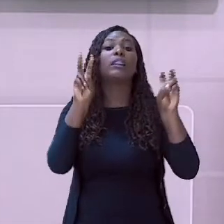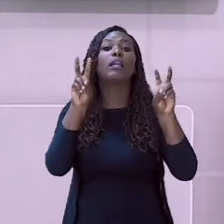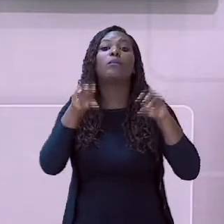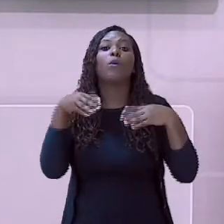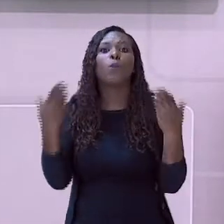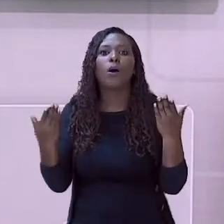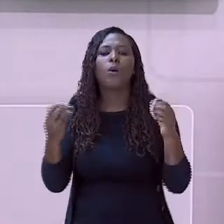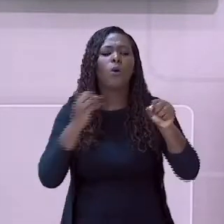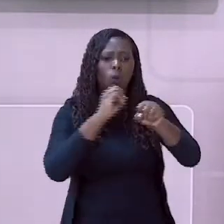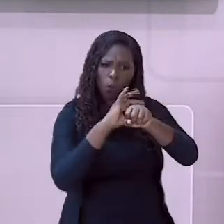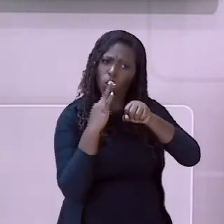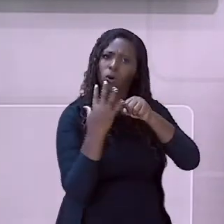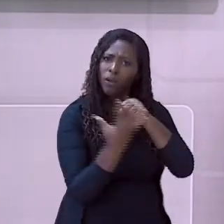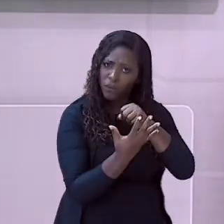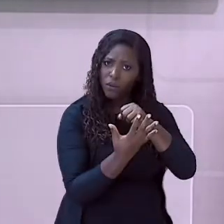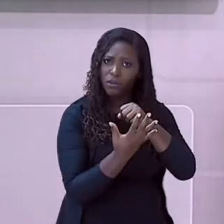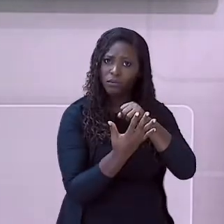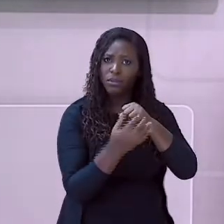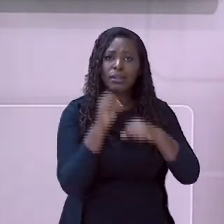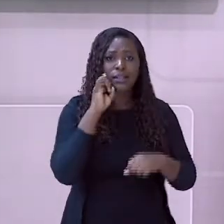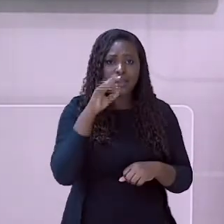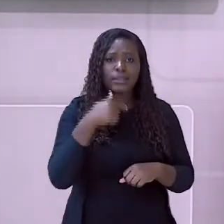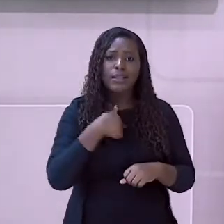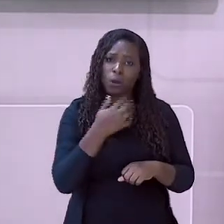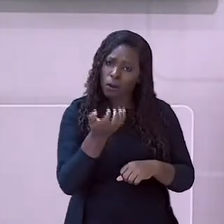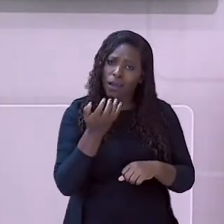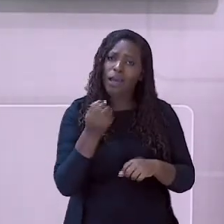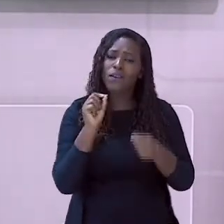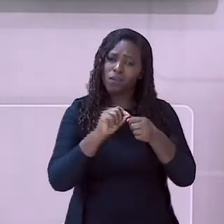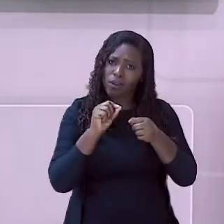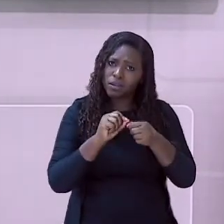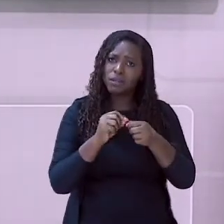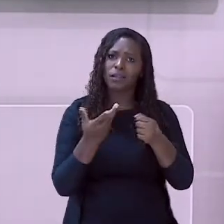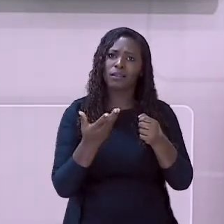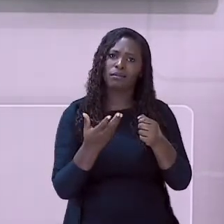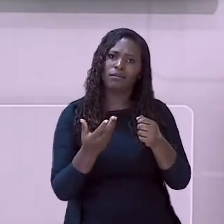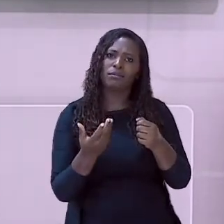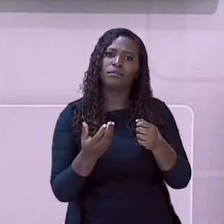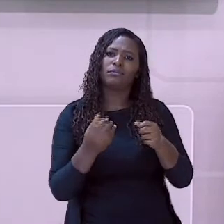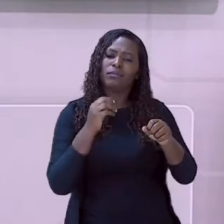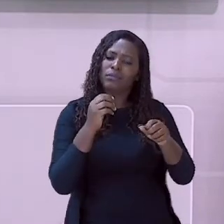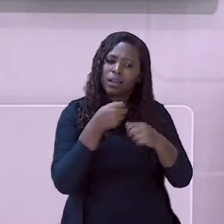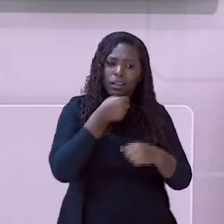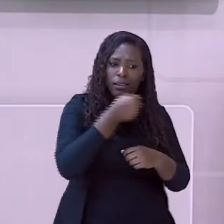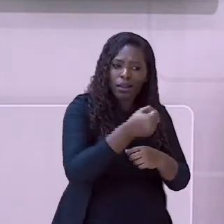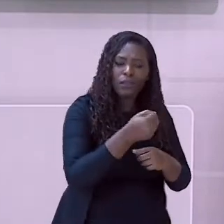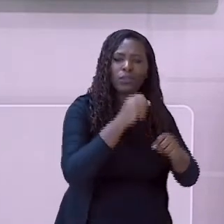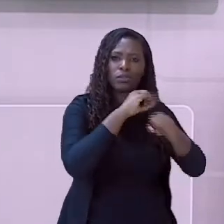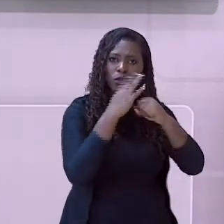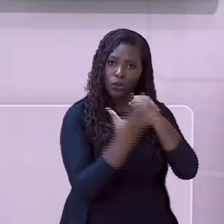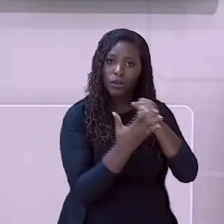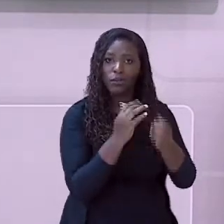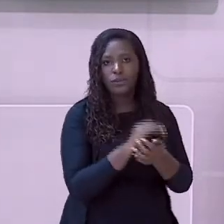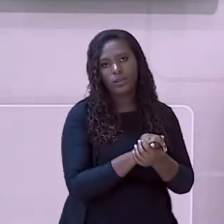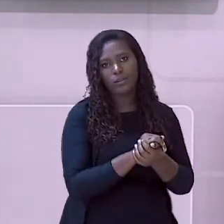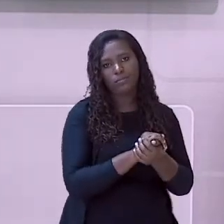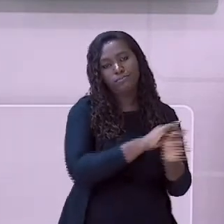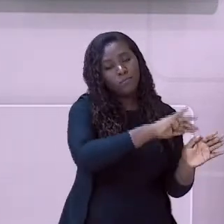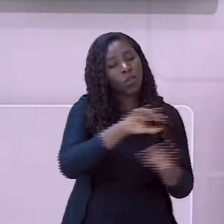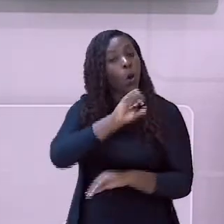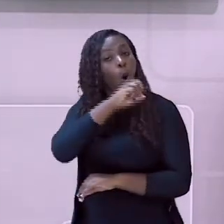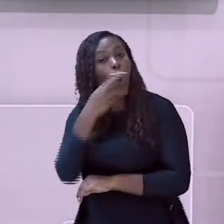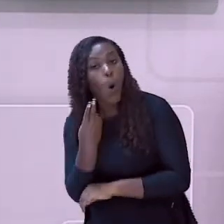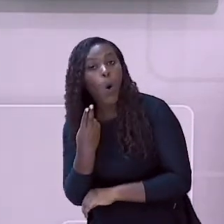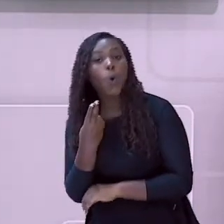quero entrevistar um jogador de futebol. Eu quero saber sobre o jogo, como foi o